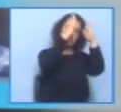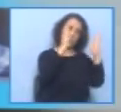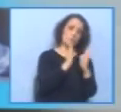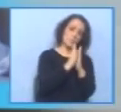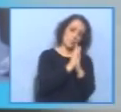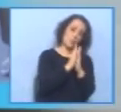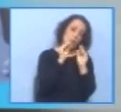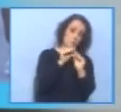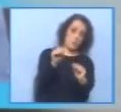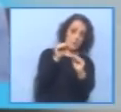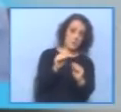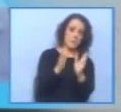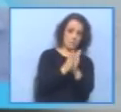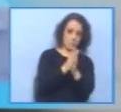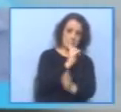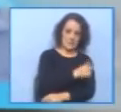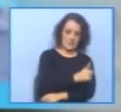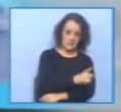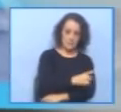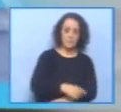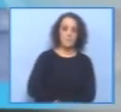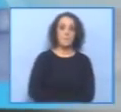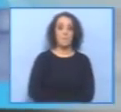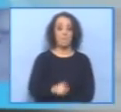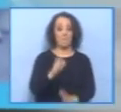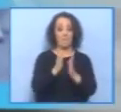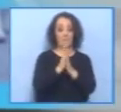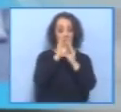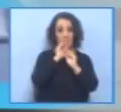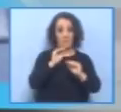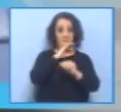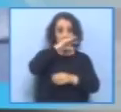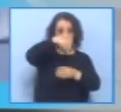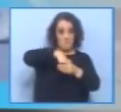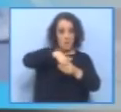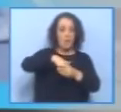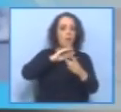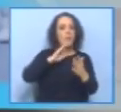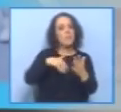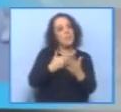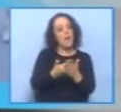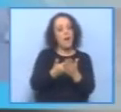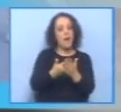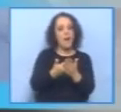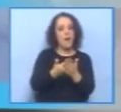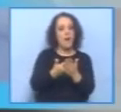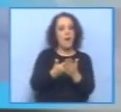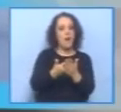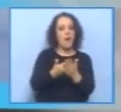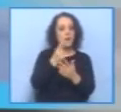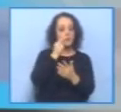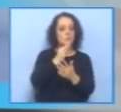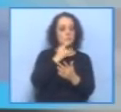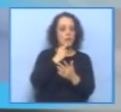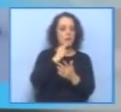desafiá-los a que comecem um processo de caminhada interior e caminhada espiritual. Irem além do olhar à distância, não é? Isso